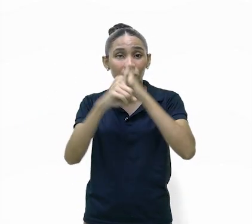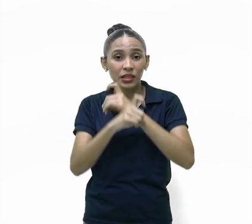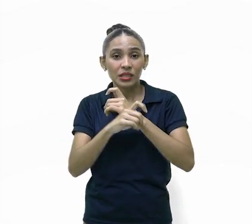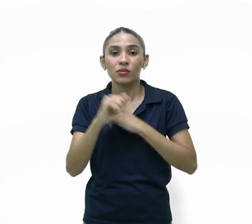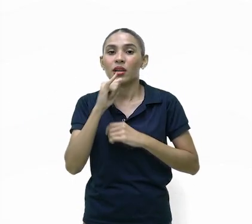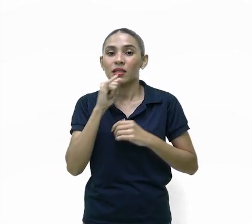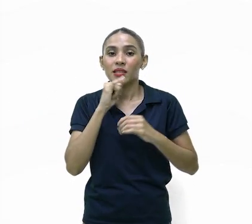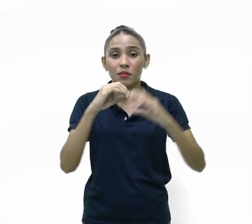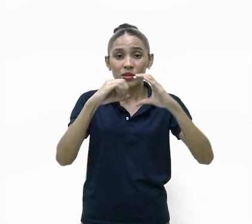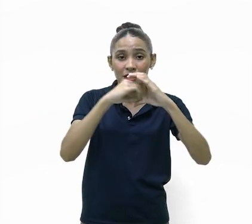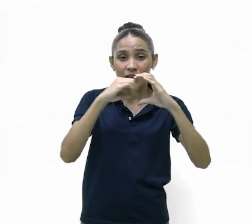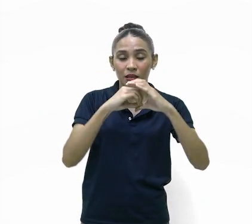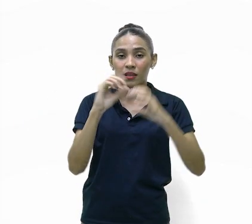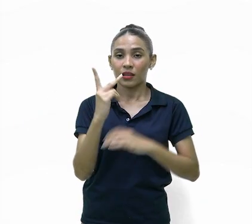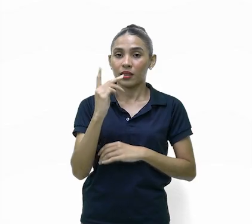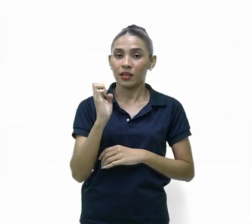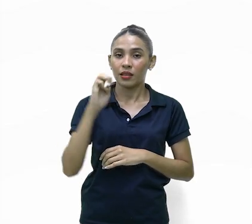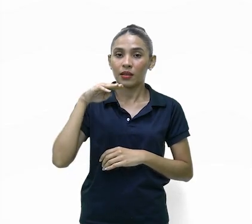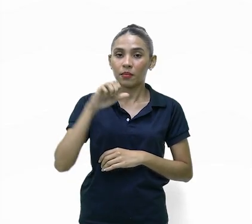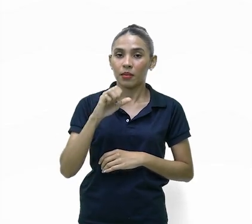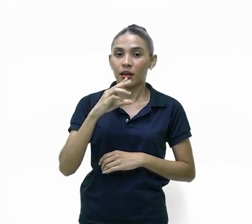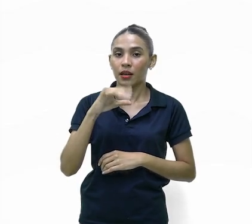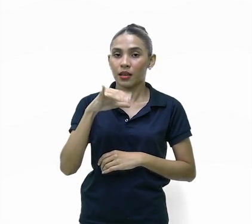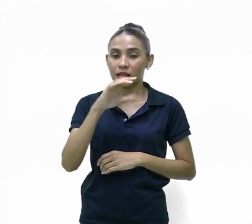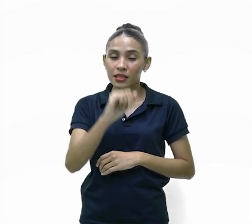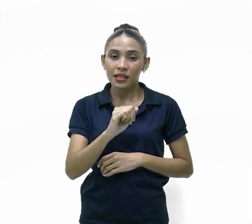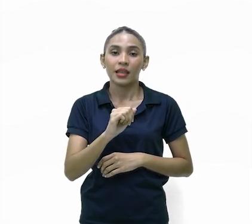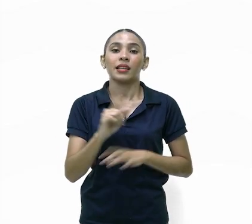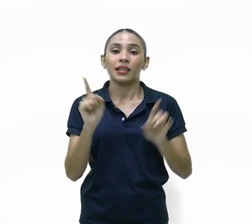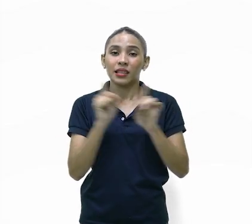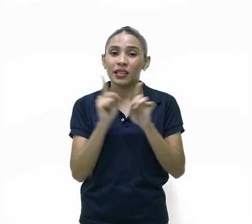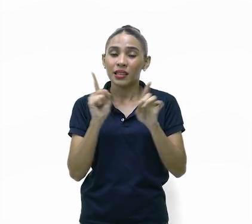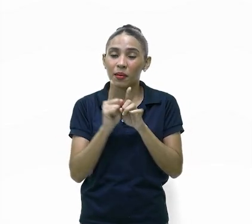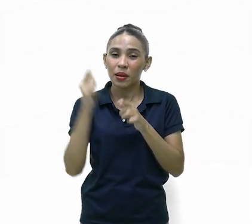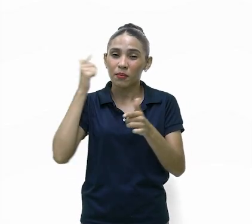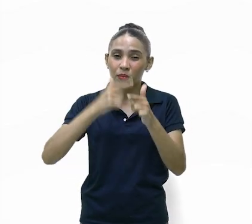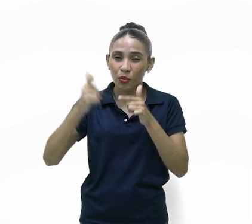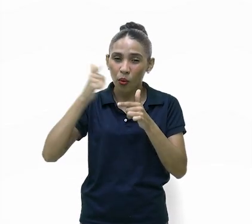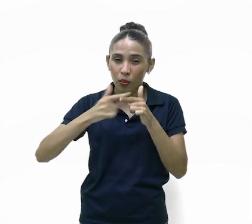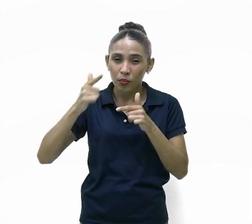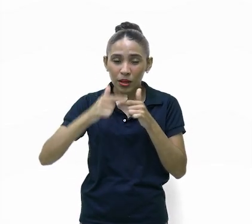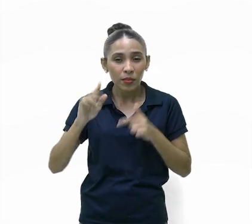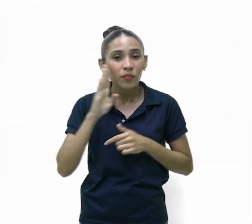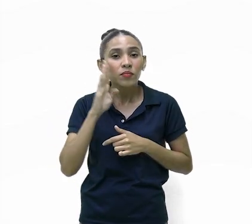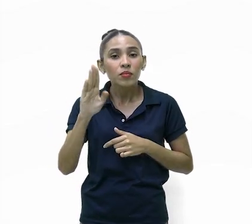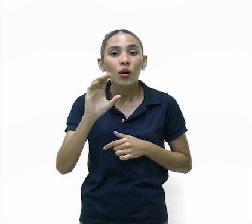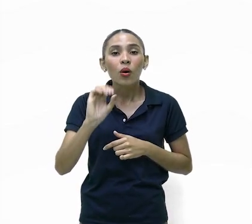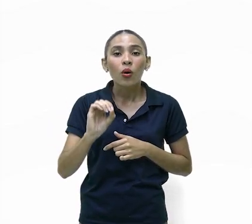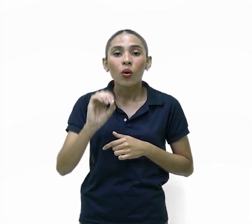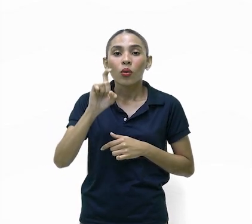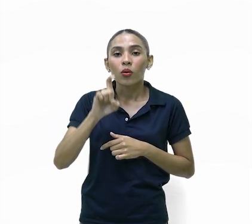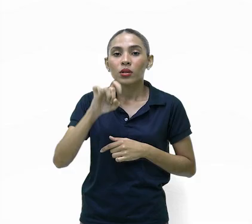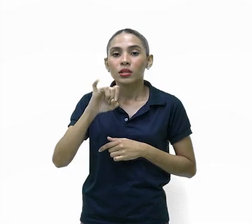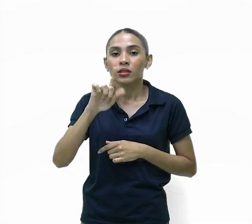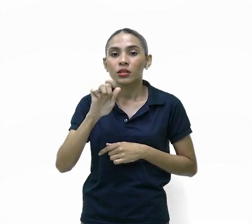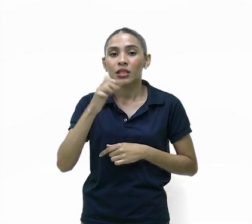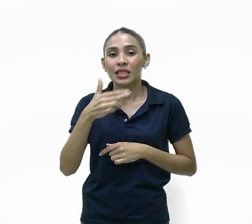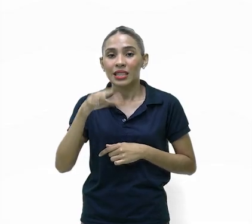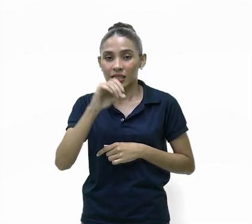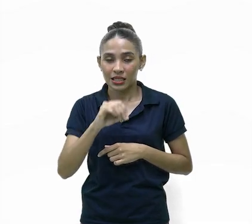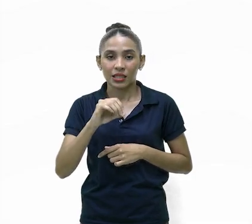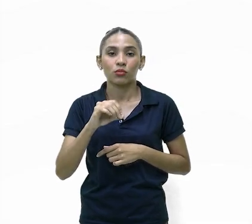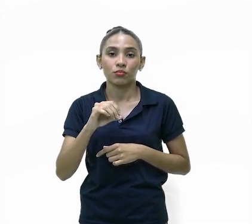das hemácias pelos vasos sanguíneos e compromete a oxigenação dos tecidos. Isso aí é uma consequência, a